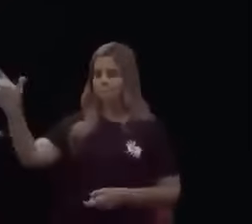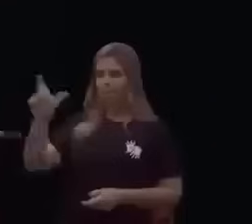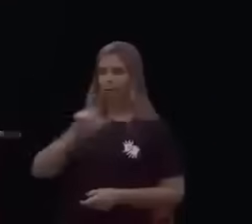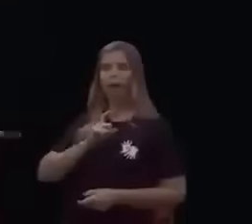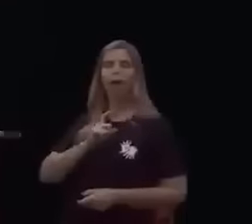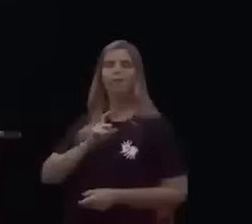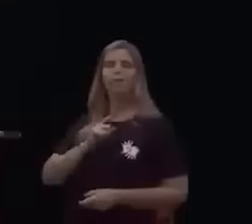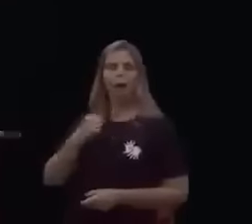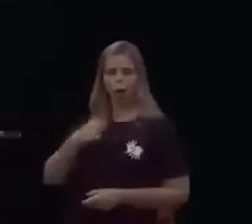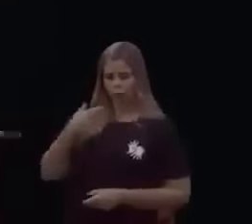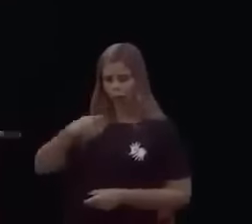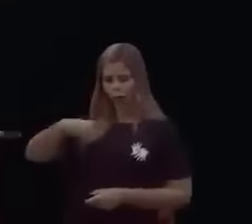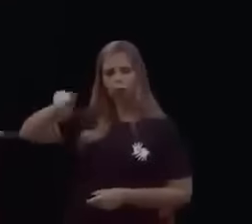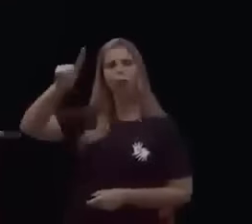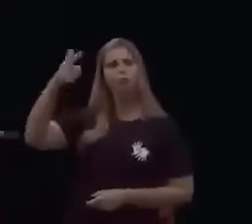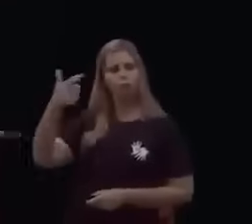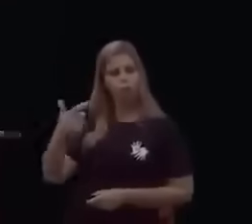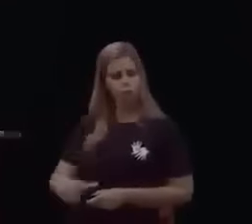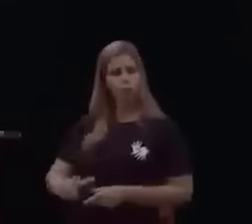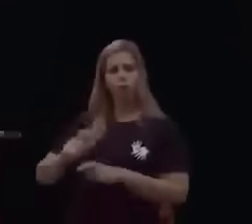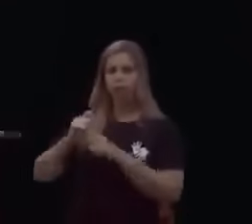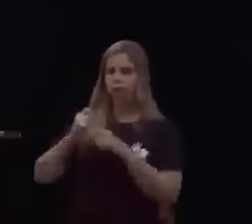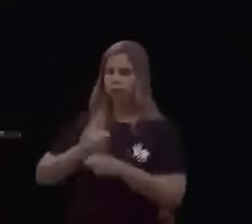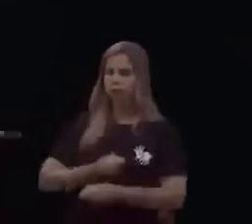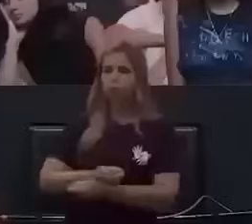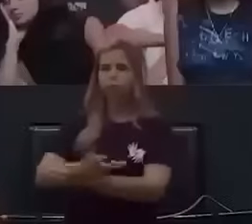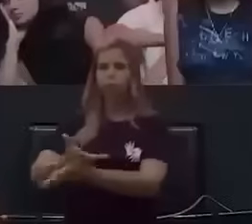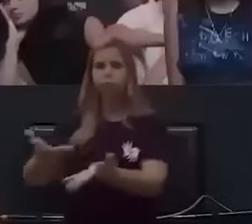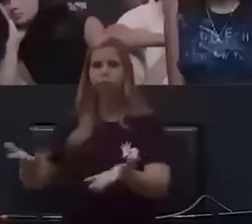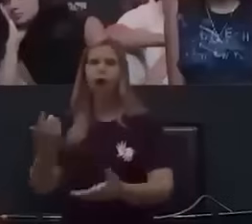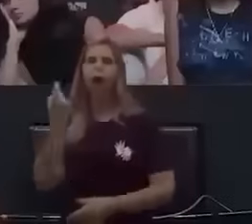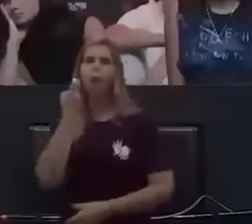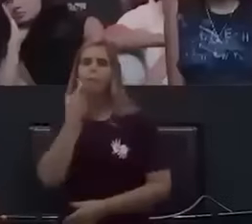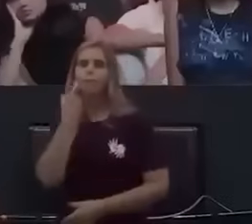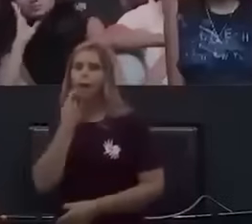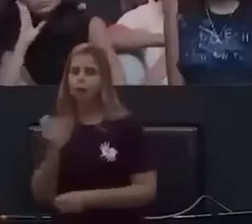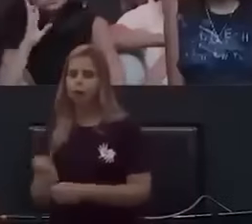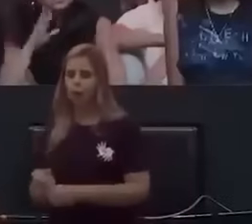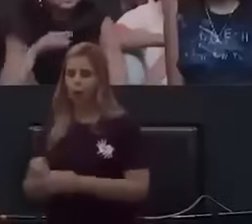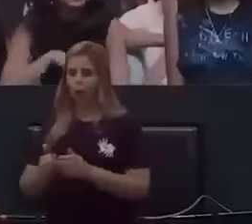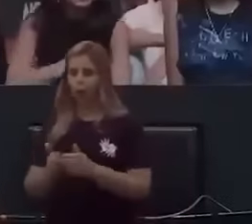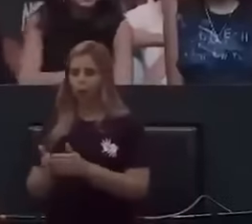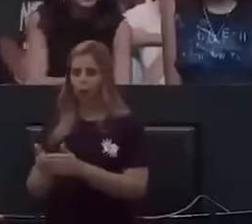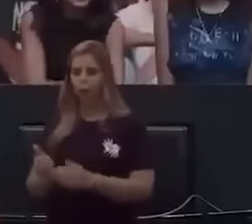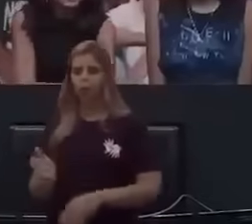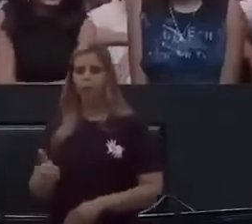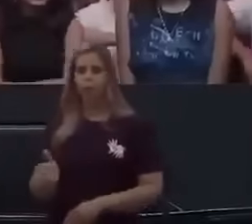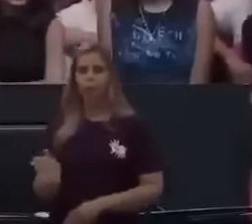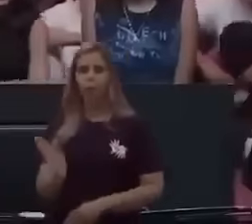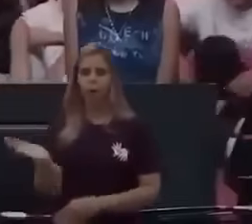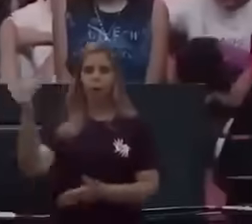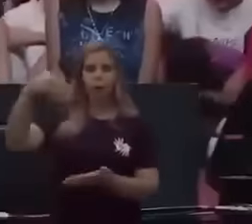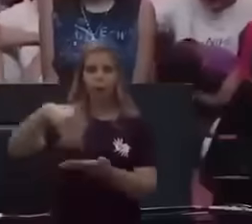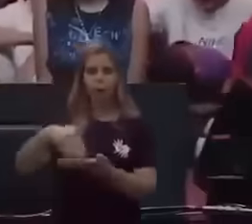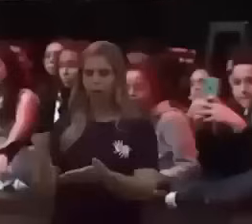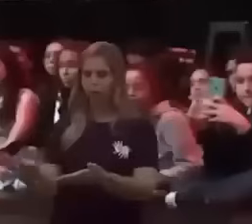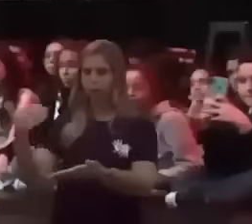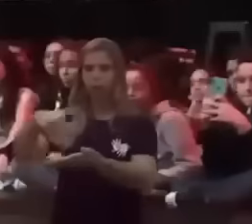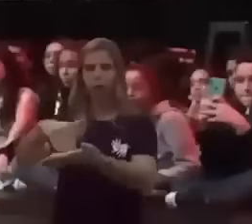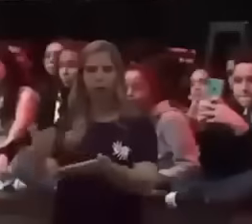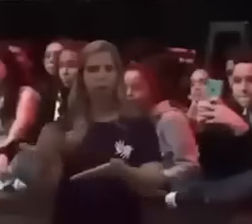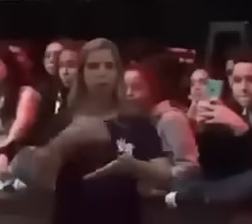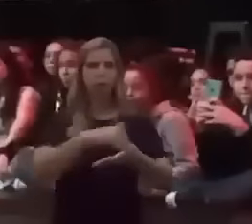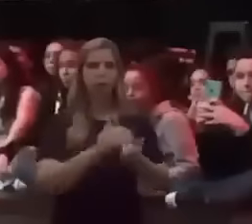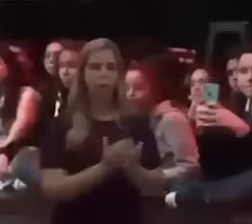redes. E quando ele lança as redes, um cardume começa a pular, as redes começam a se romper,